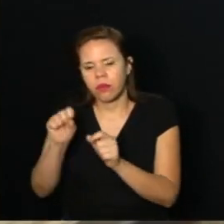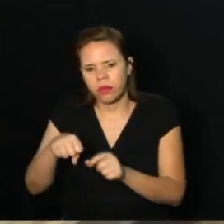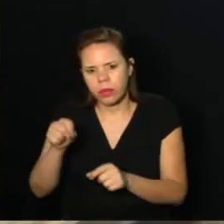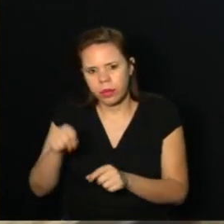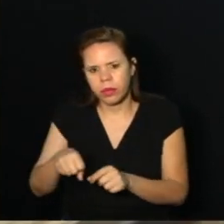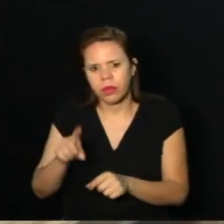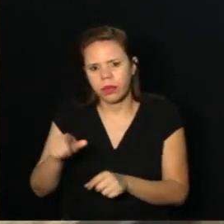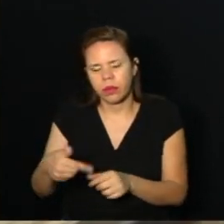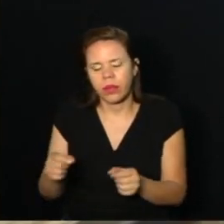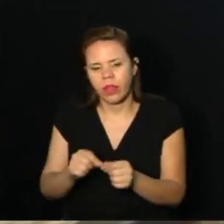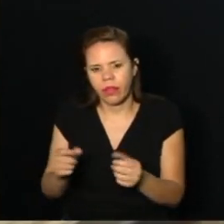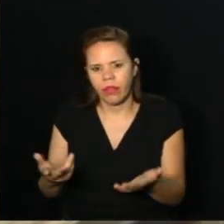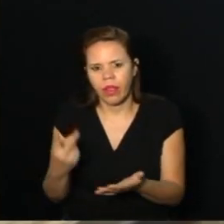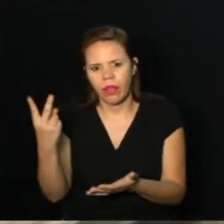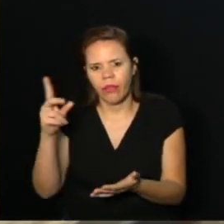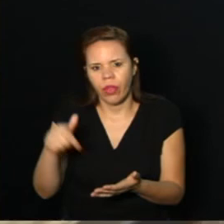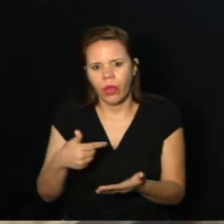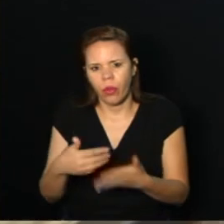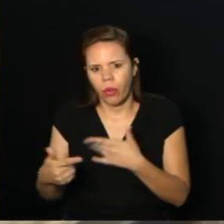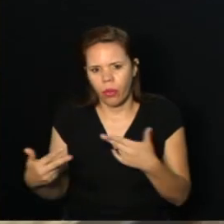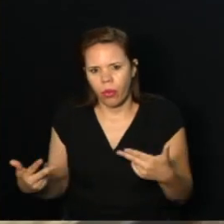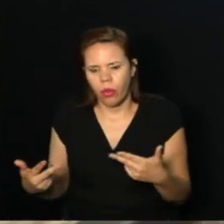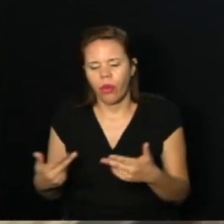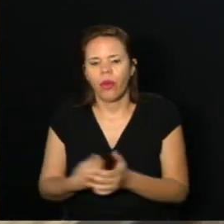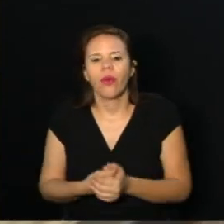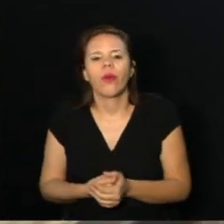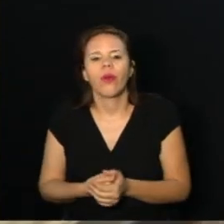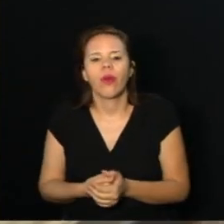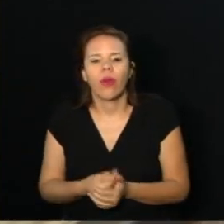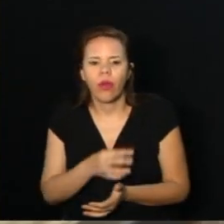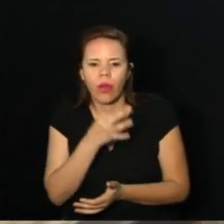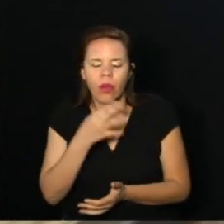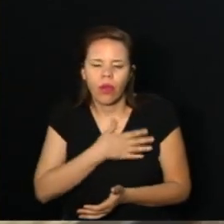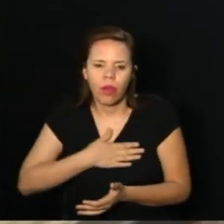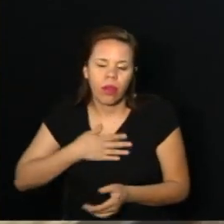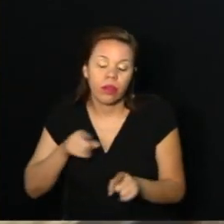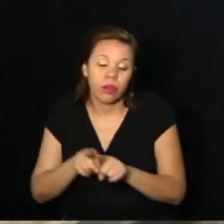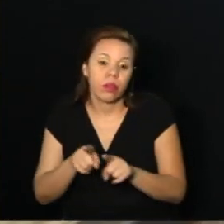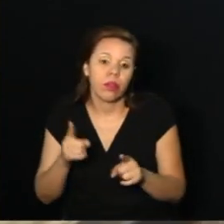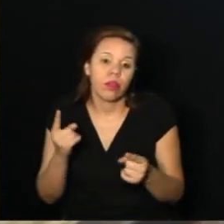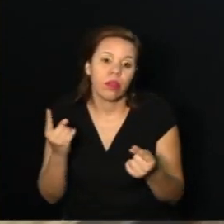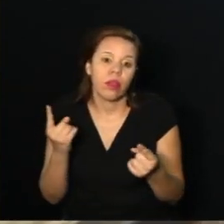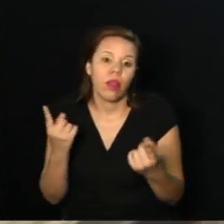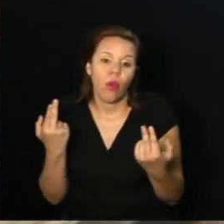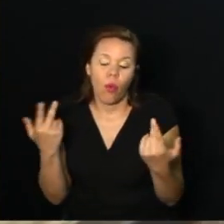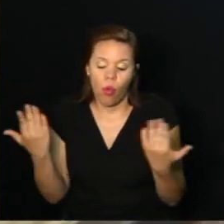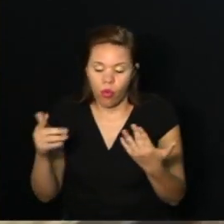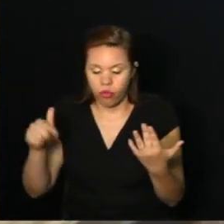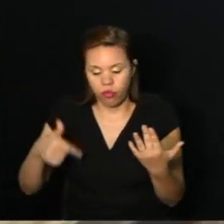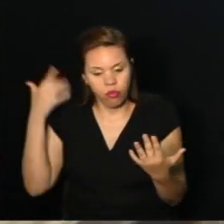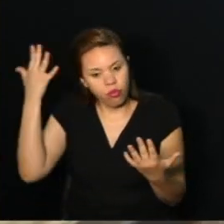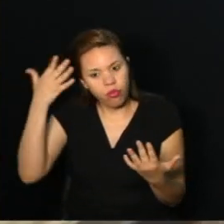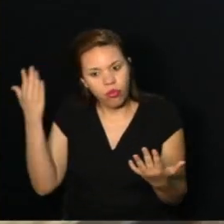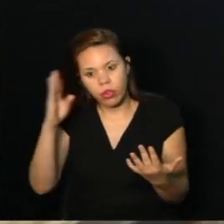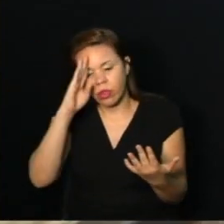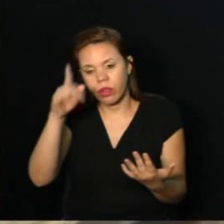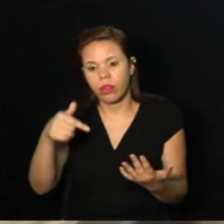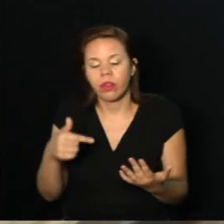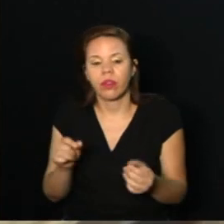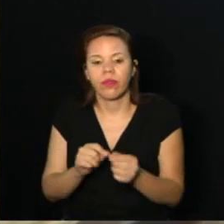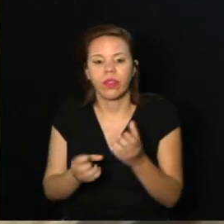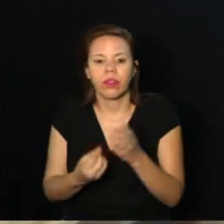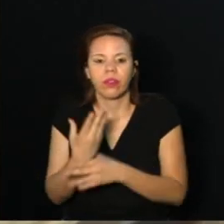sim, é que vale qualquer pena e acho que encontros como esses são fundamentais para que